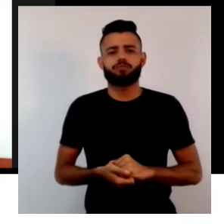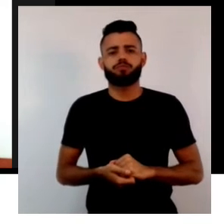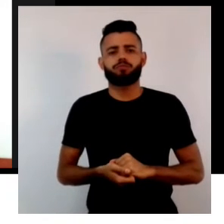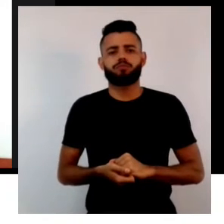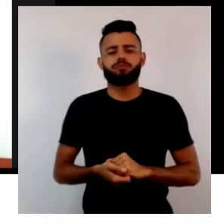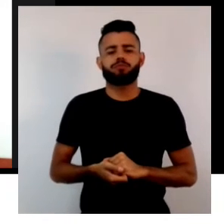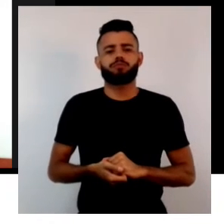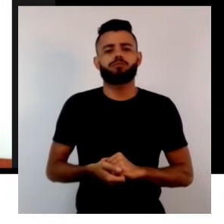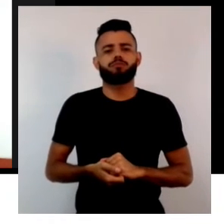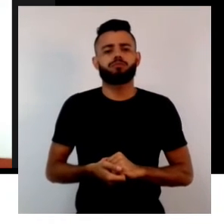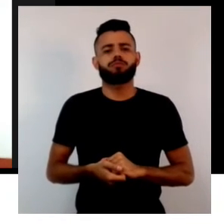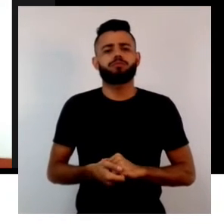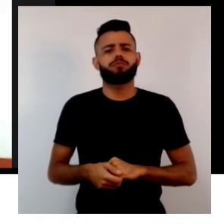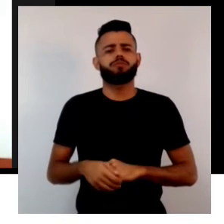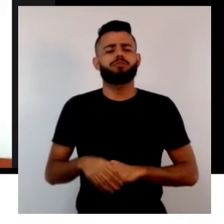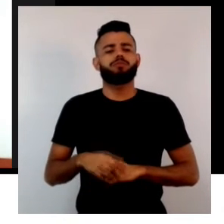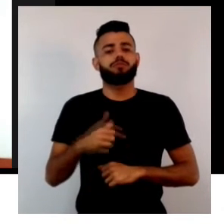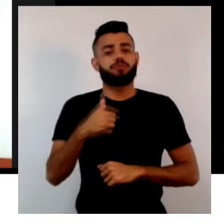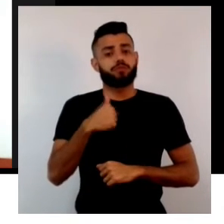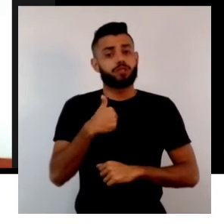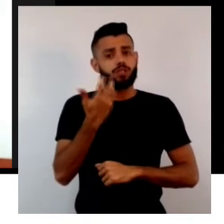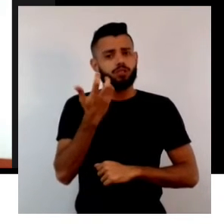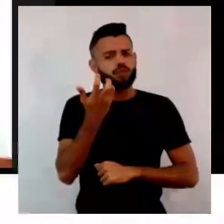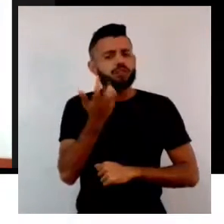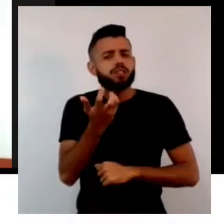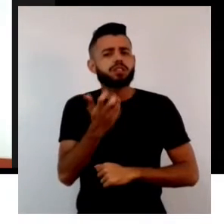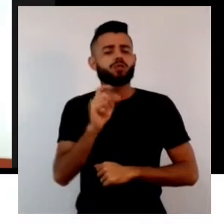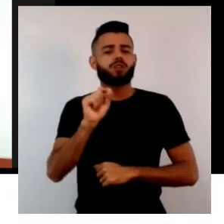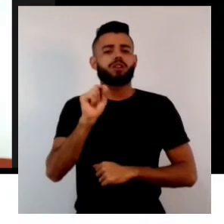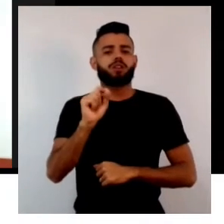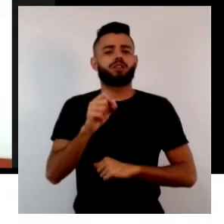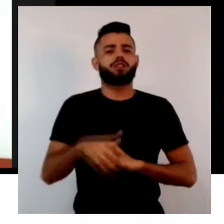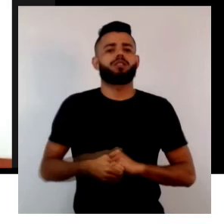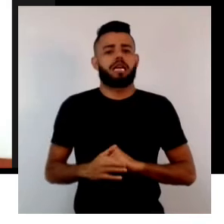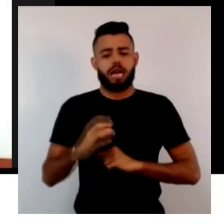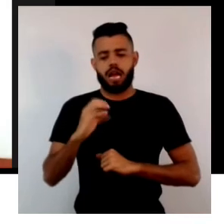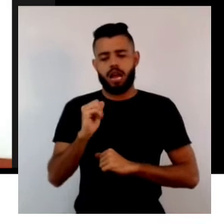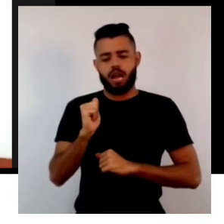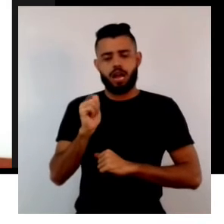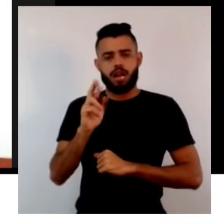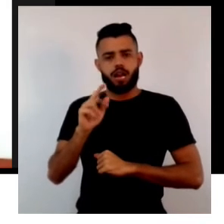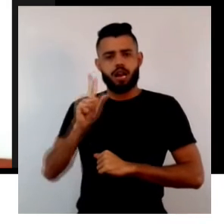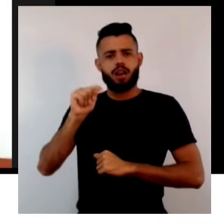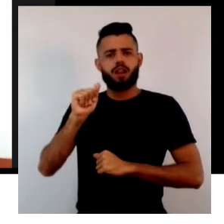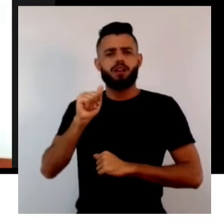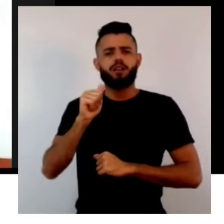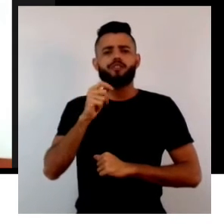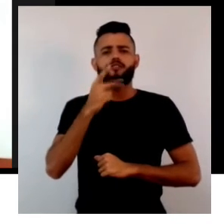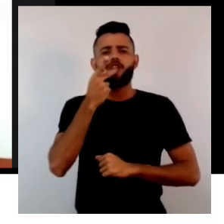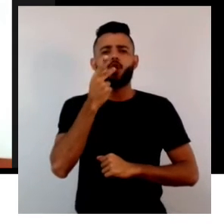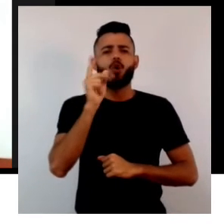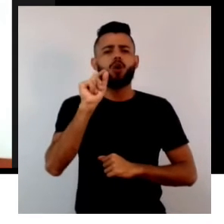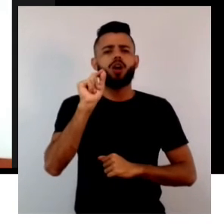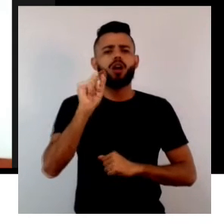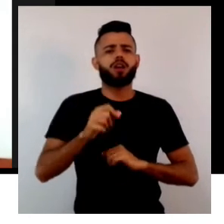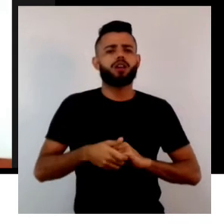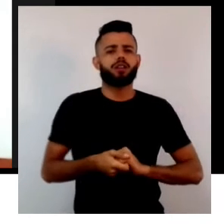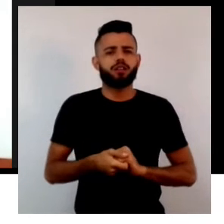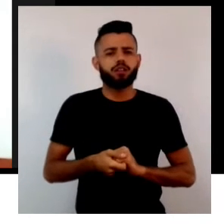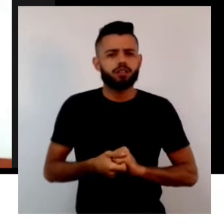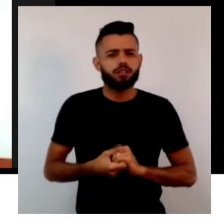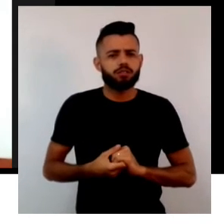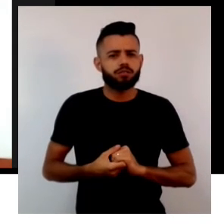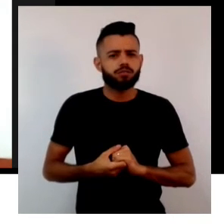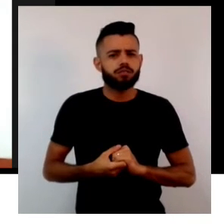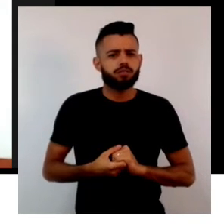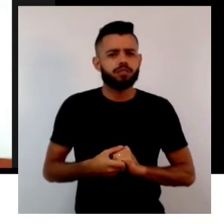só uma parte aqui, porque a Carla tocou no assunto vacinas, tá? E o público reclamou que deu gatilho, tá? Quando você